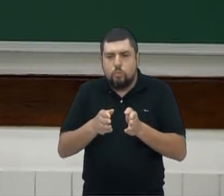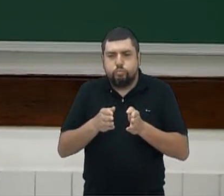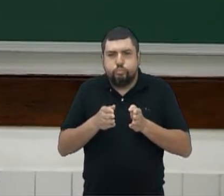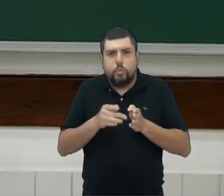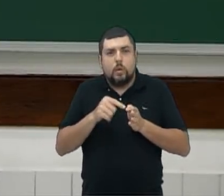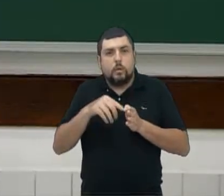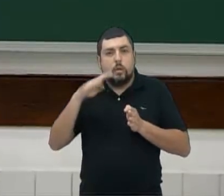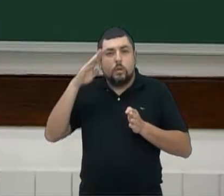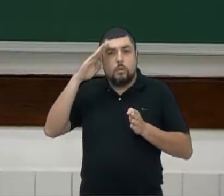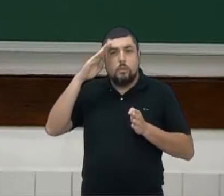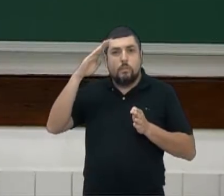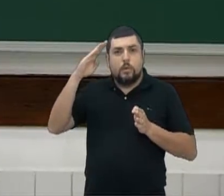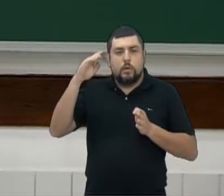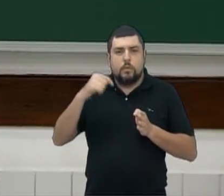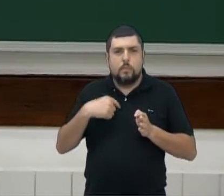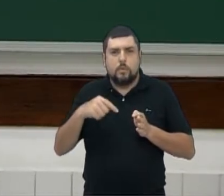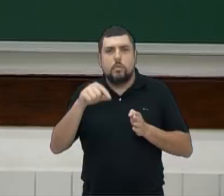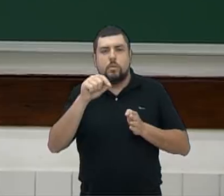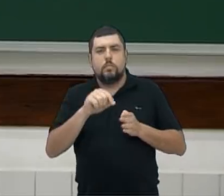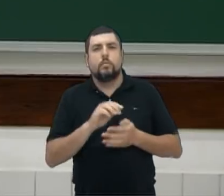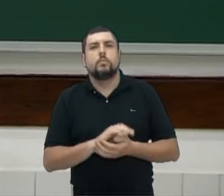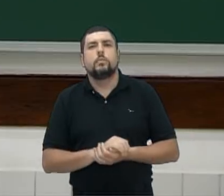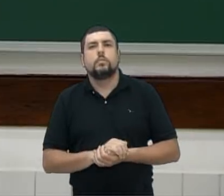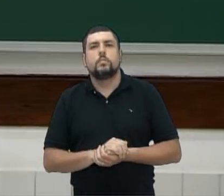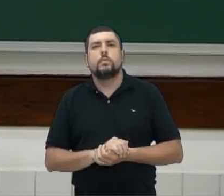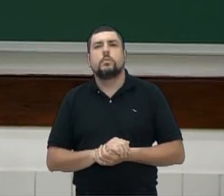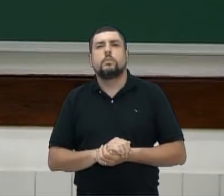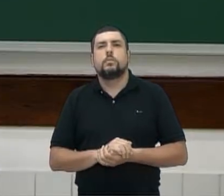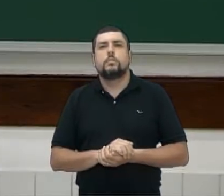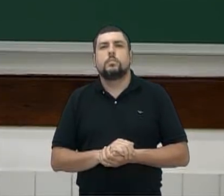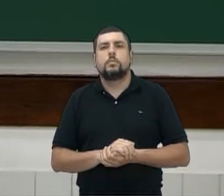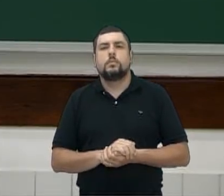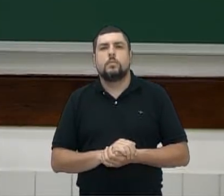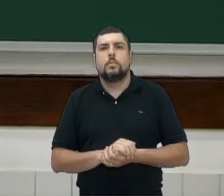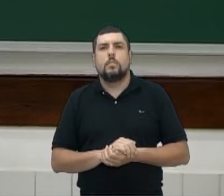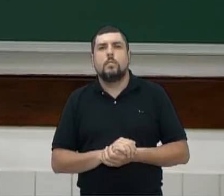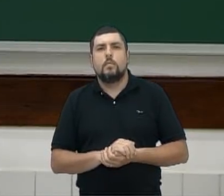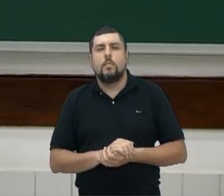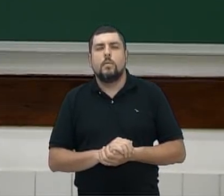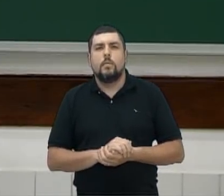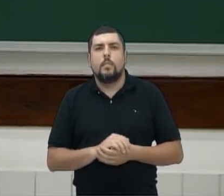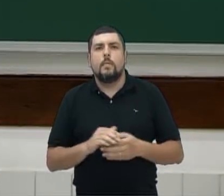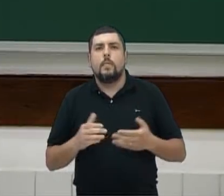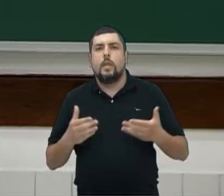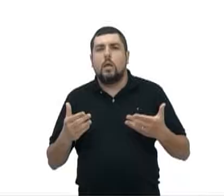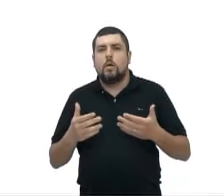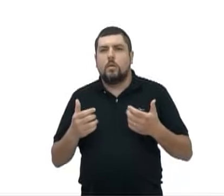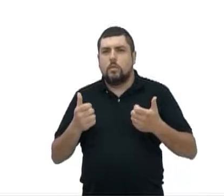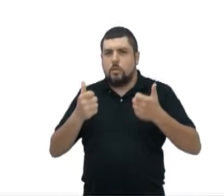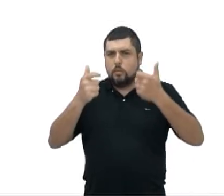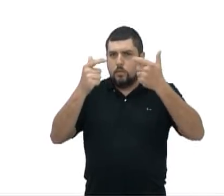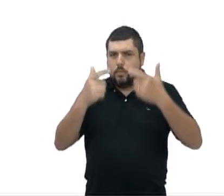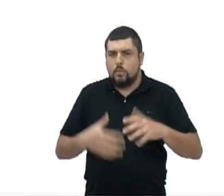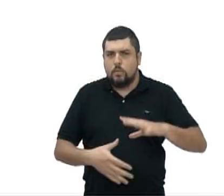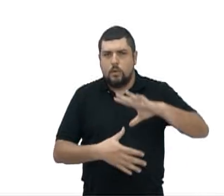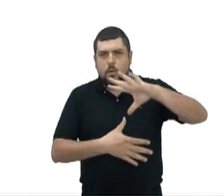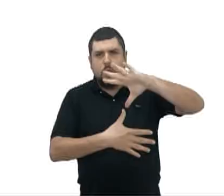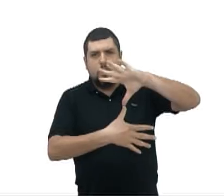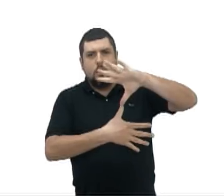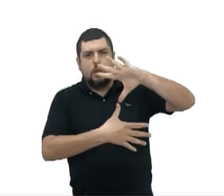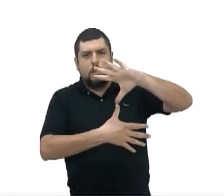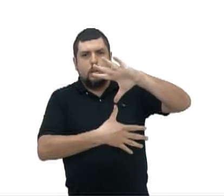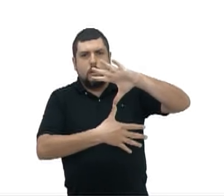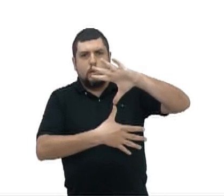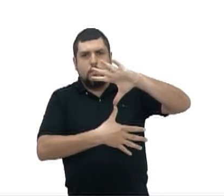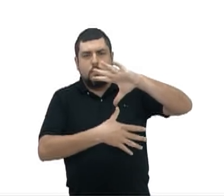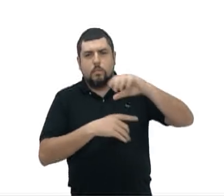de águas, por interflúvios. Vamos olhar aqui, ó. Nós temos aqui os principais rios da América do Norte.